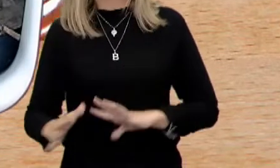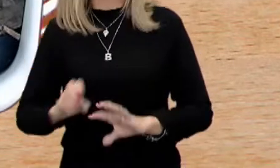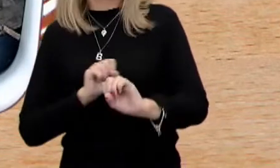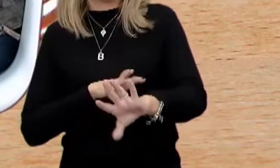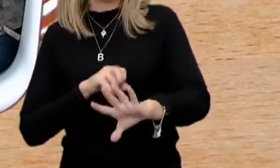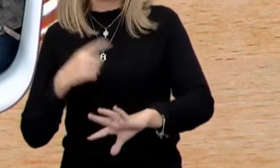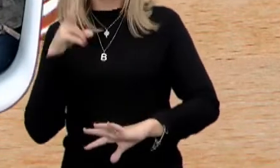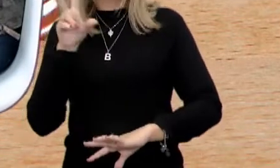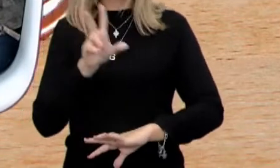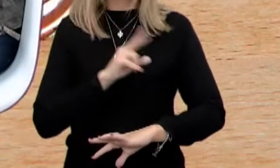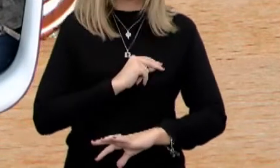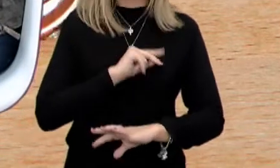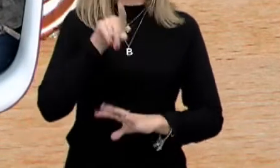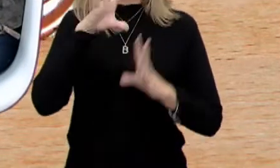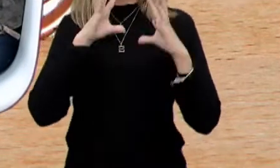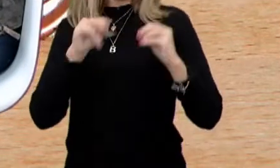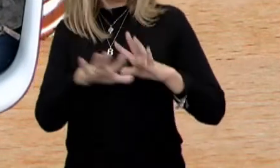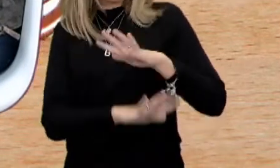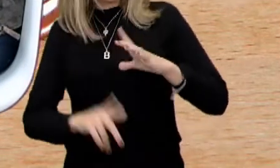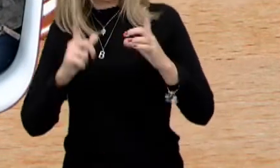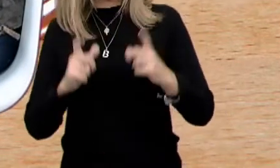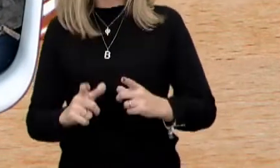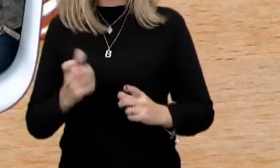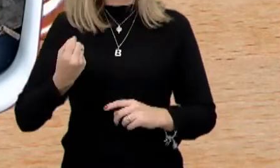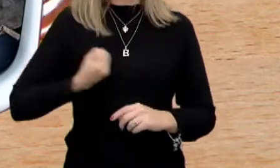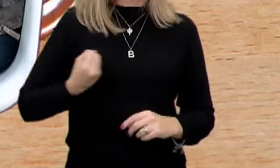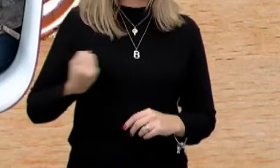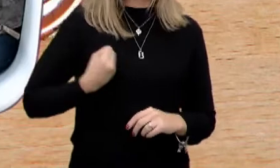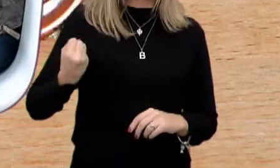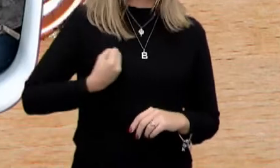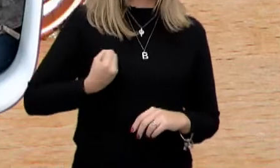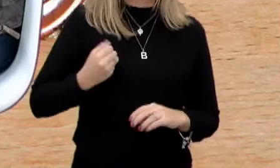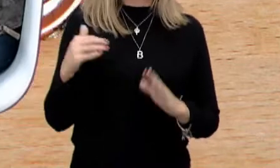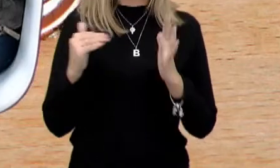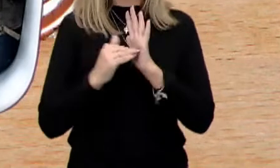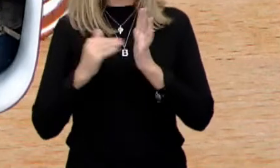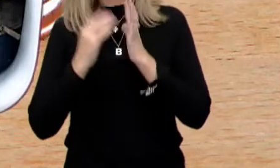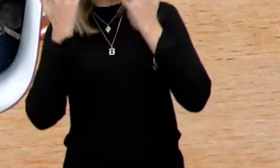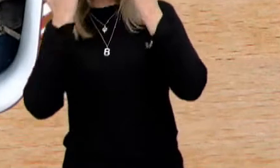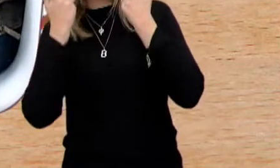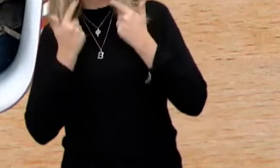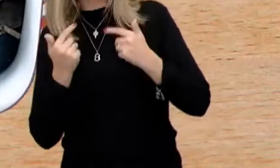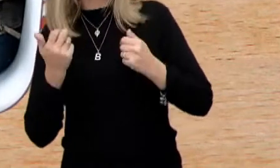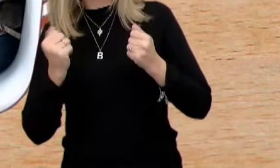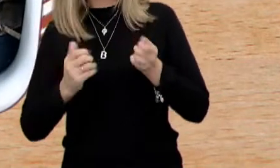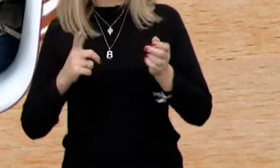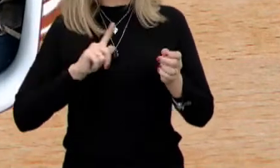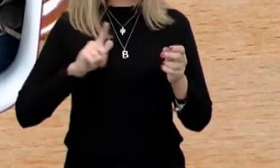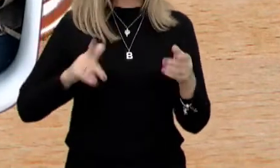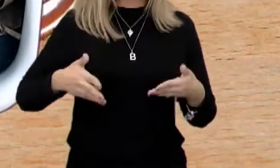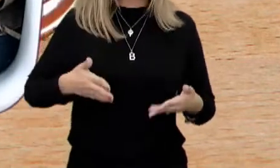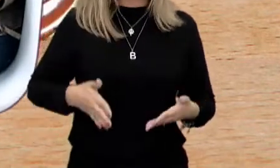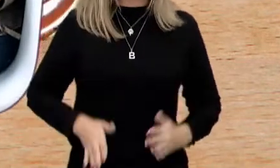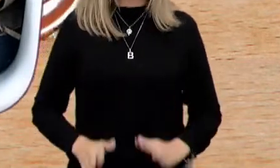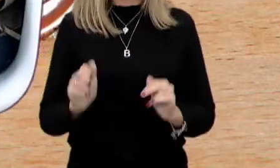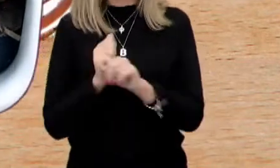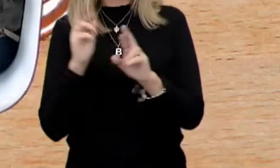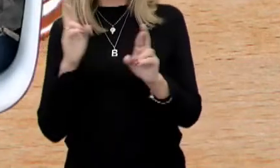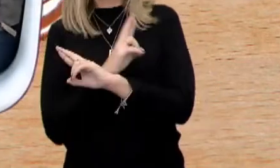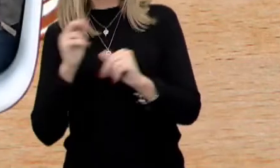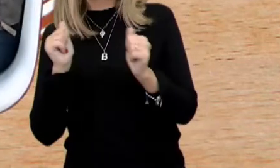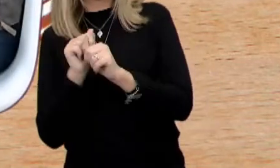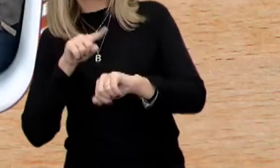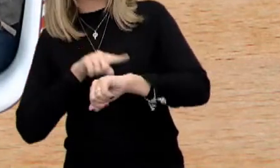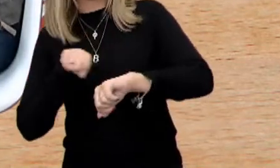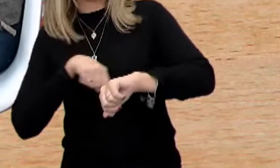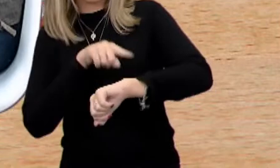você mostra toda essa cadeia do número aí estimado de animais que podem nascer com relação ao tempo, né?